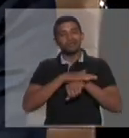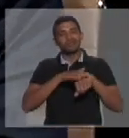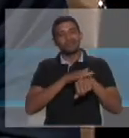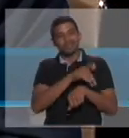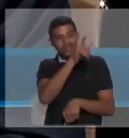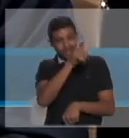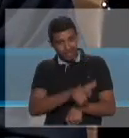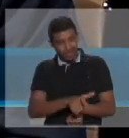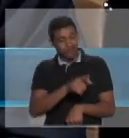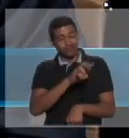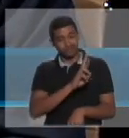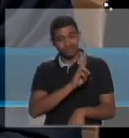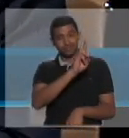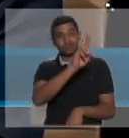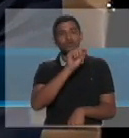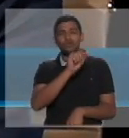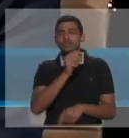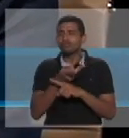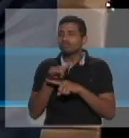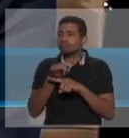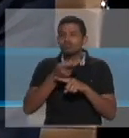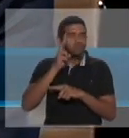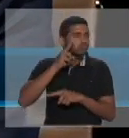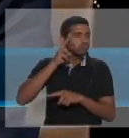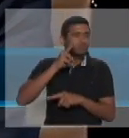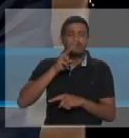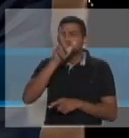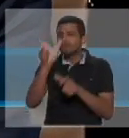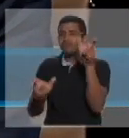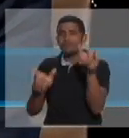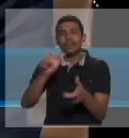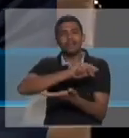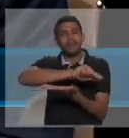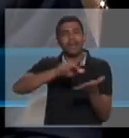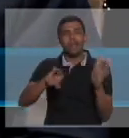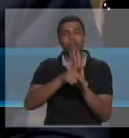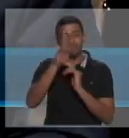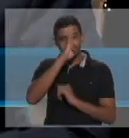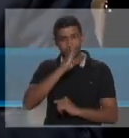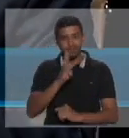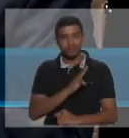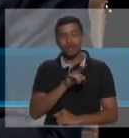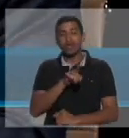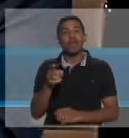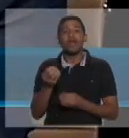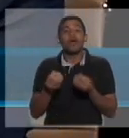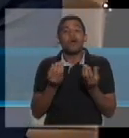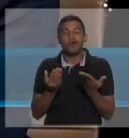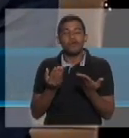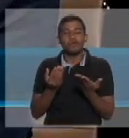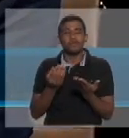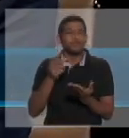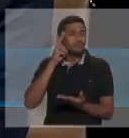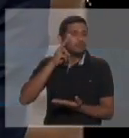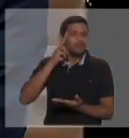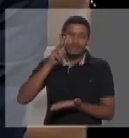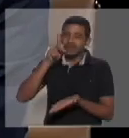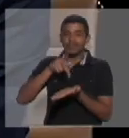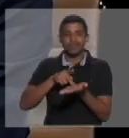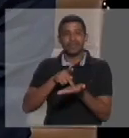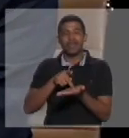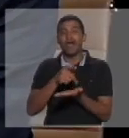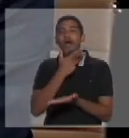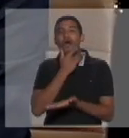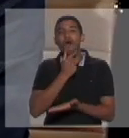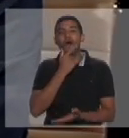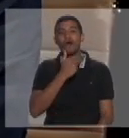Hoje eu vou conversar com um documentarista que procura recuperar histórias e personagens brasileiros que vivem à margem da história oficial.